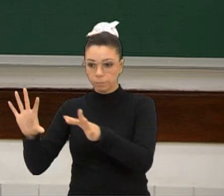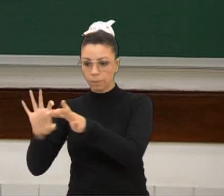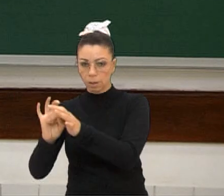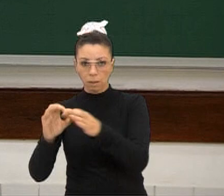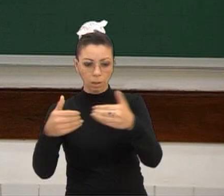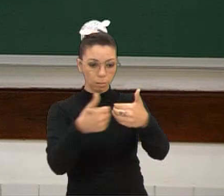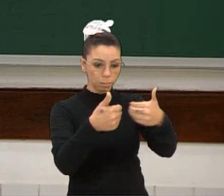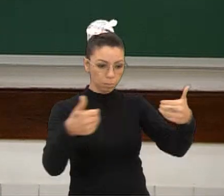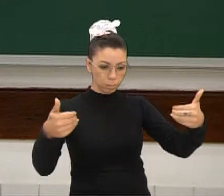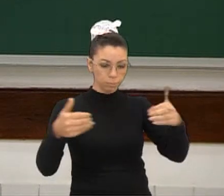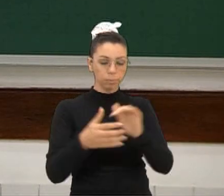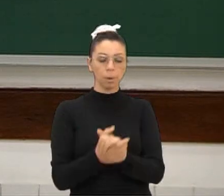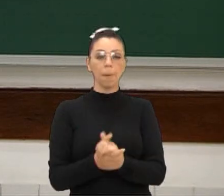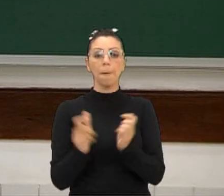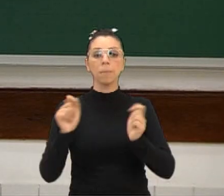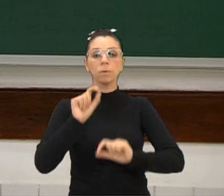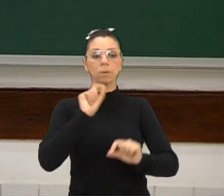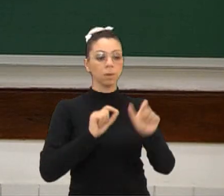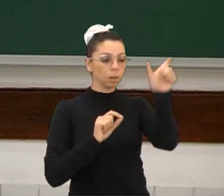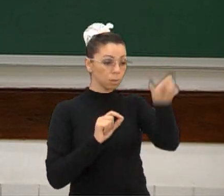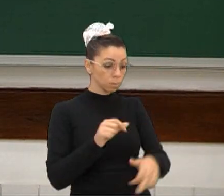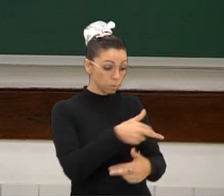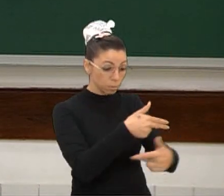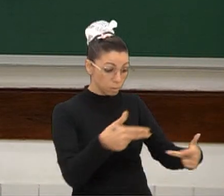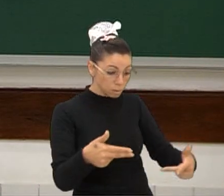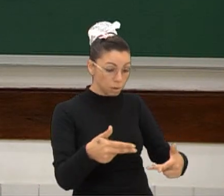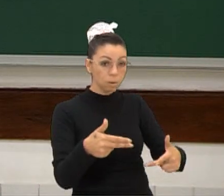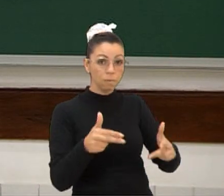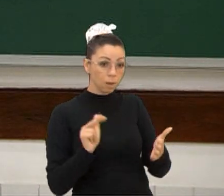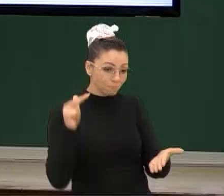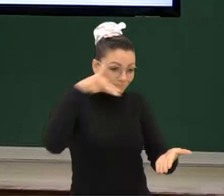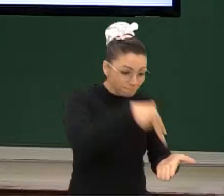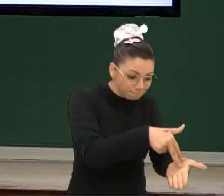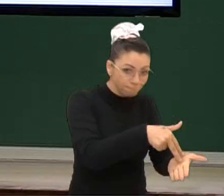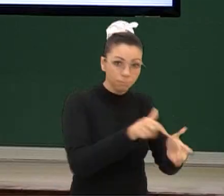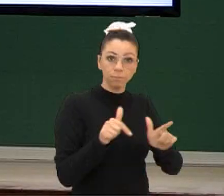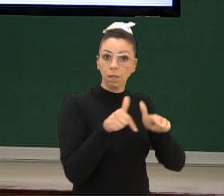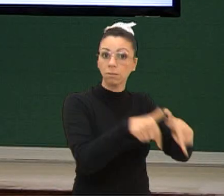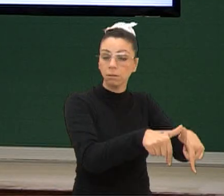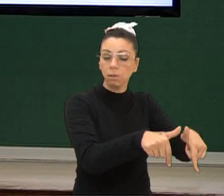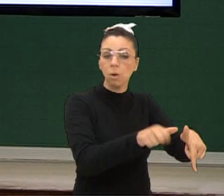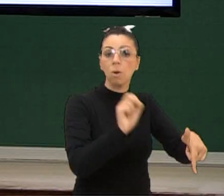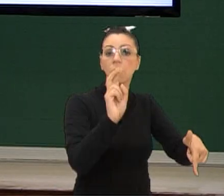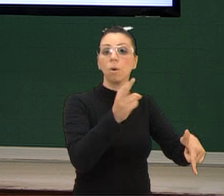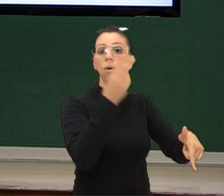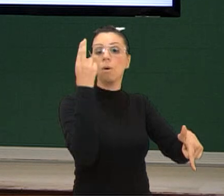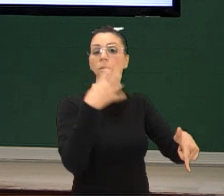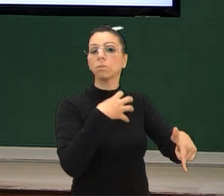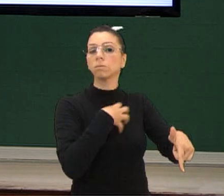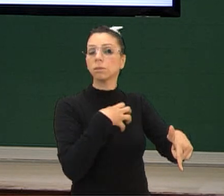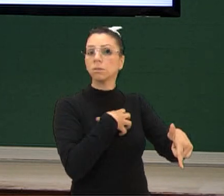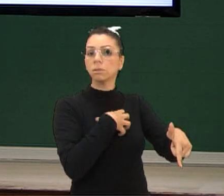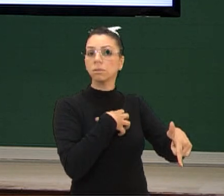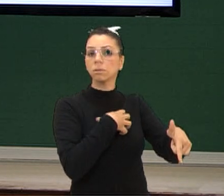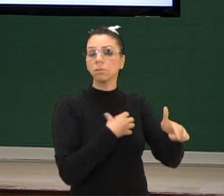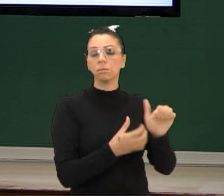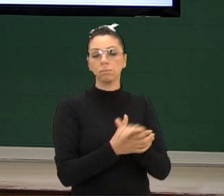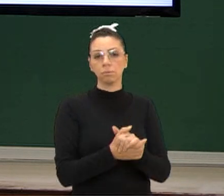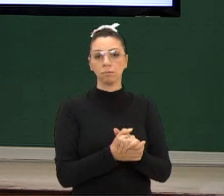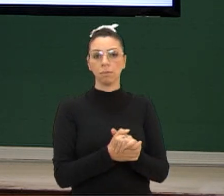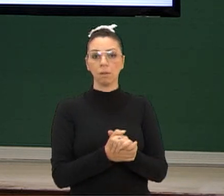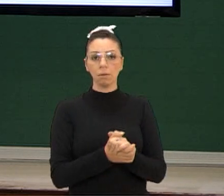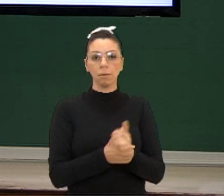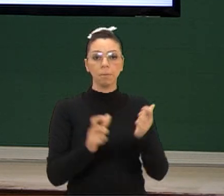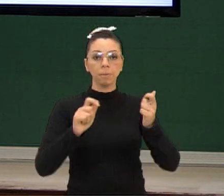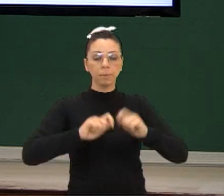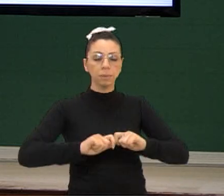sujeito vai praticar alguma ação, se ele vai fazer alguma coisa ou se ele está sentindo alguma coisa. É desta forma que